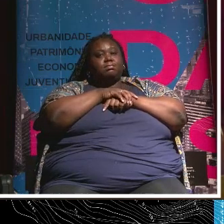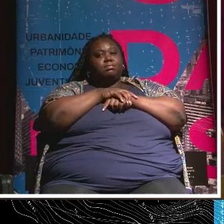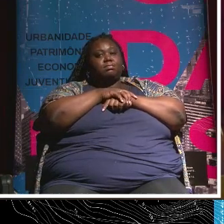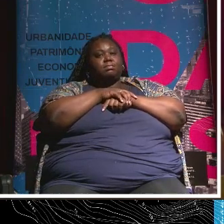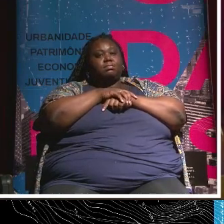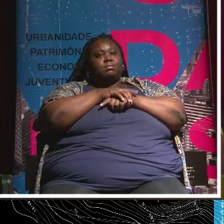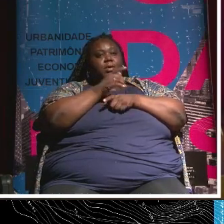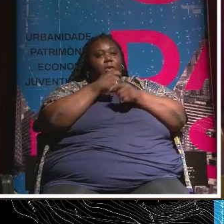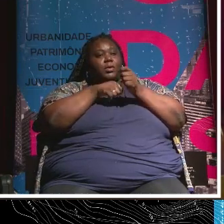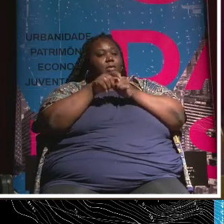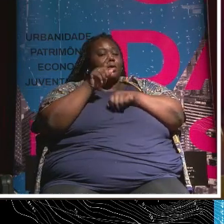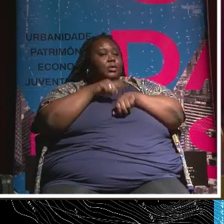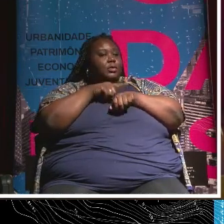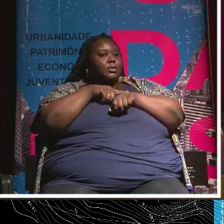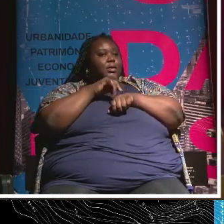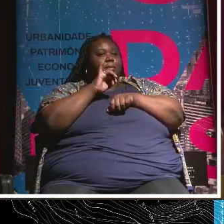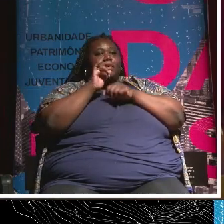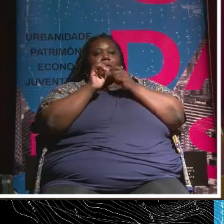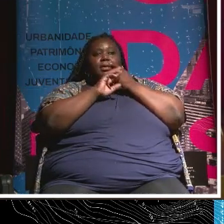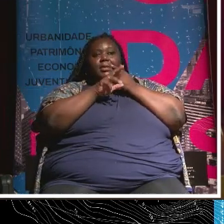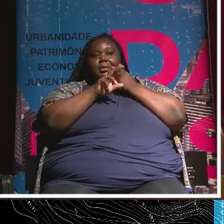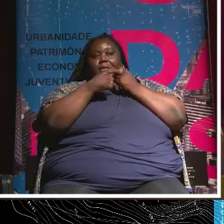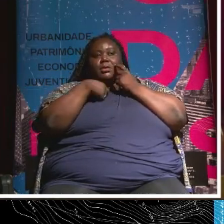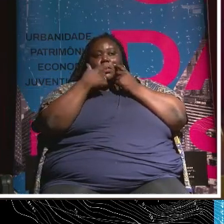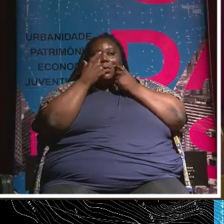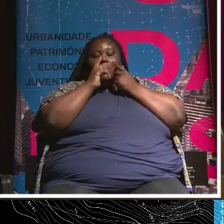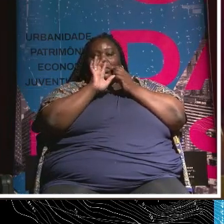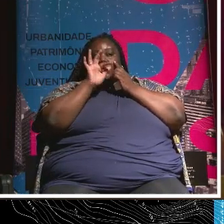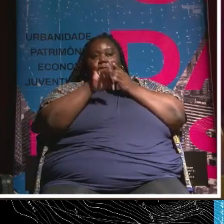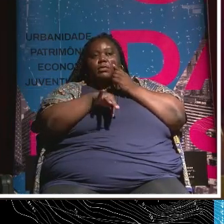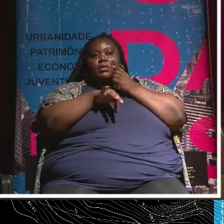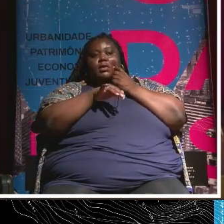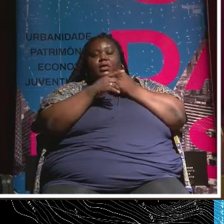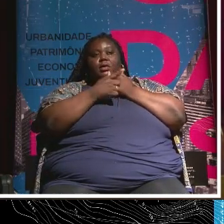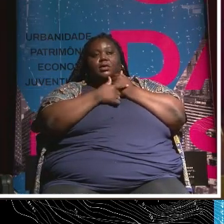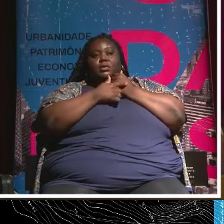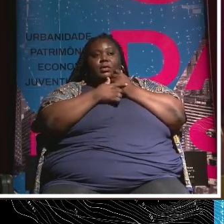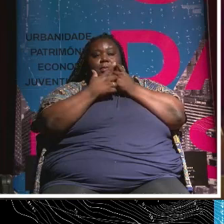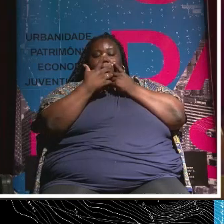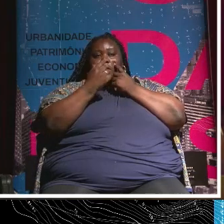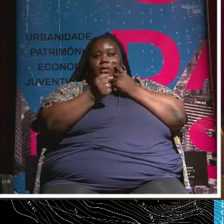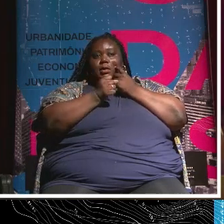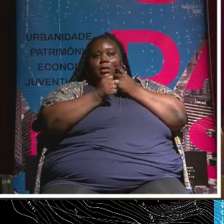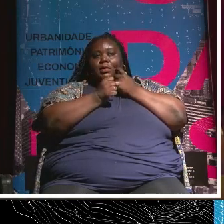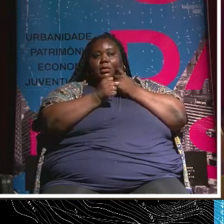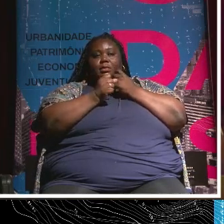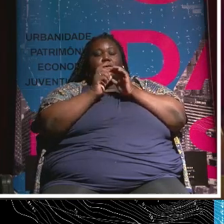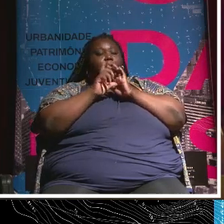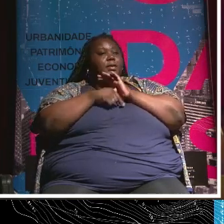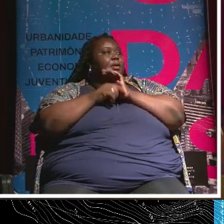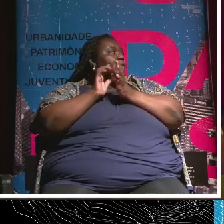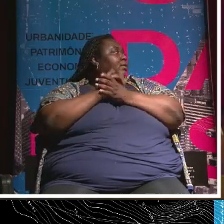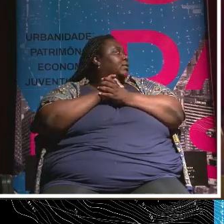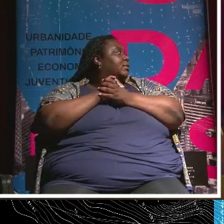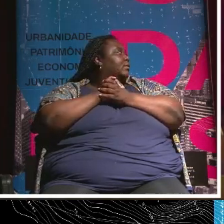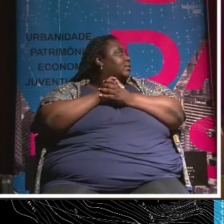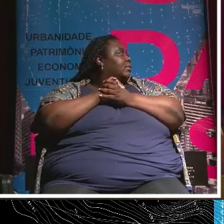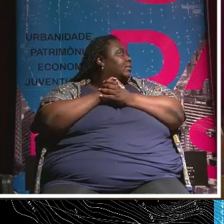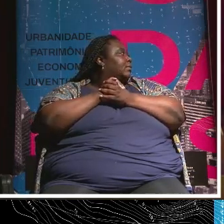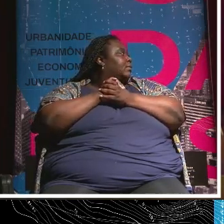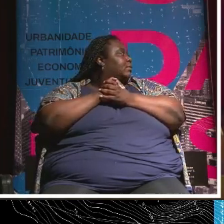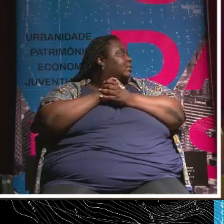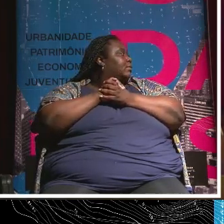um controle aí do tempo, senão a gente não consegue encerrar aí dentro do aceitável para o atraso. Professor Magnus,